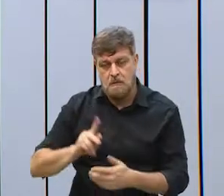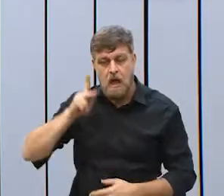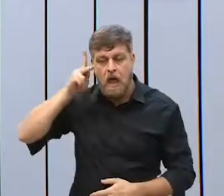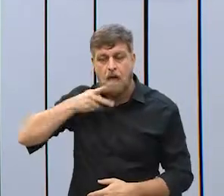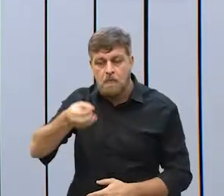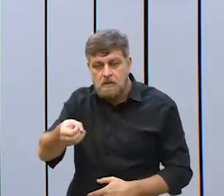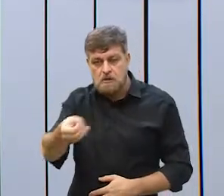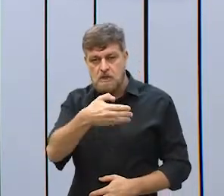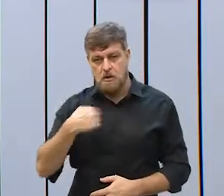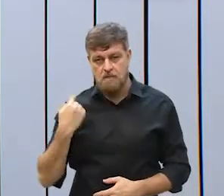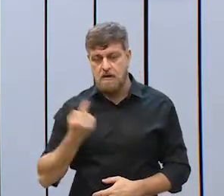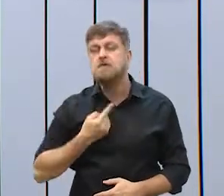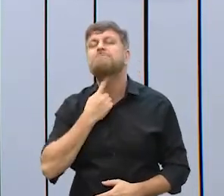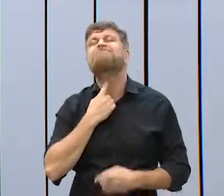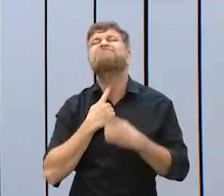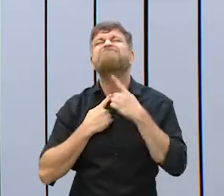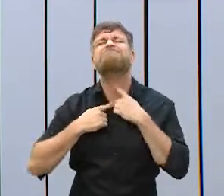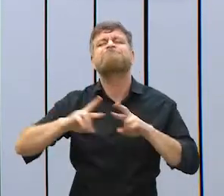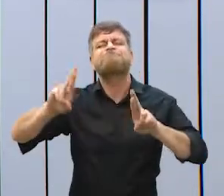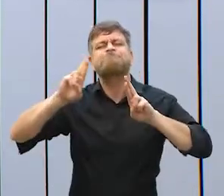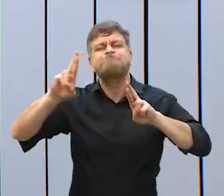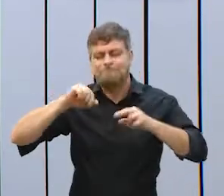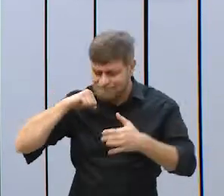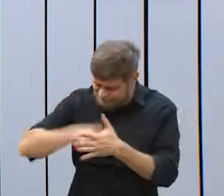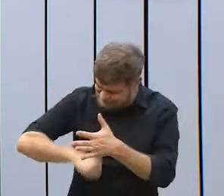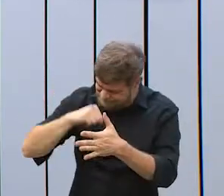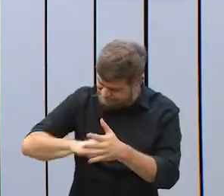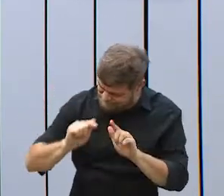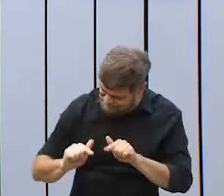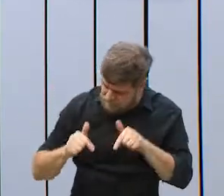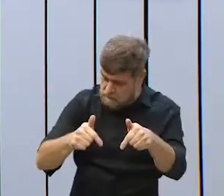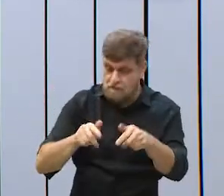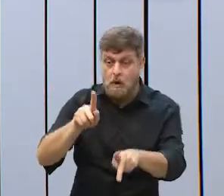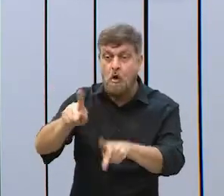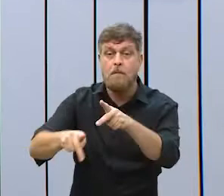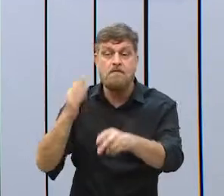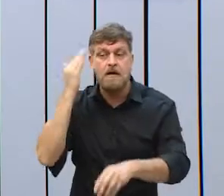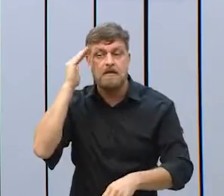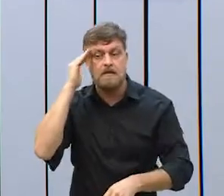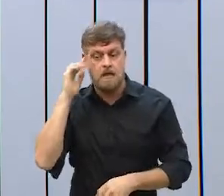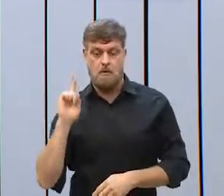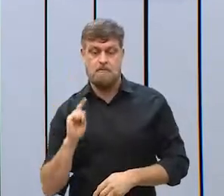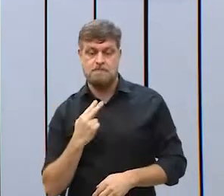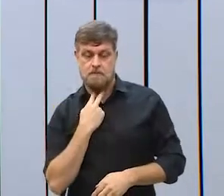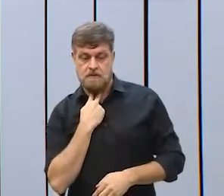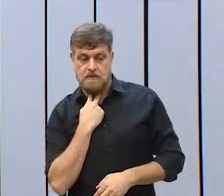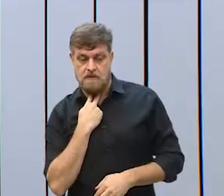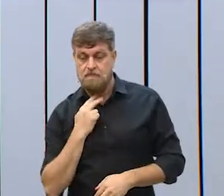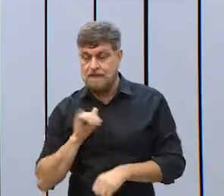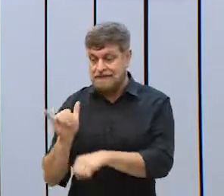política, é o nosso anseio, custe o que custar, mas o povo vai entender. Falou, opa, peraí, aqui não deu, mas